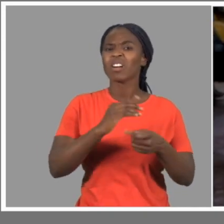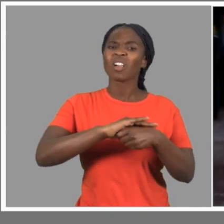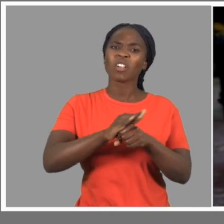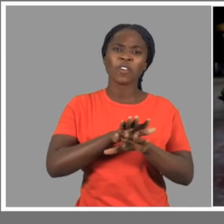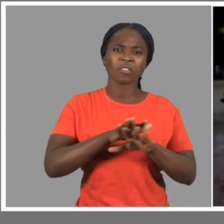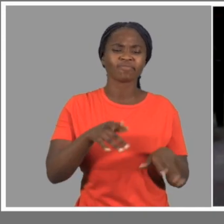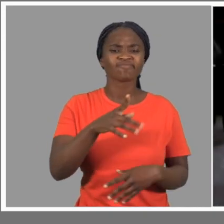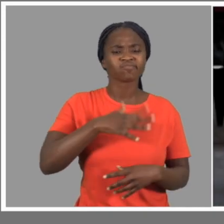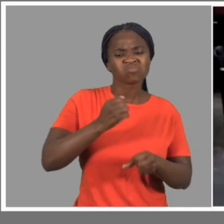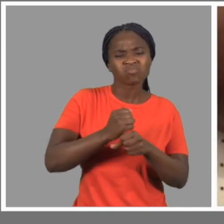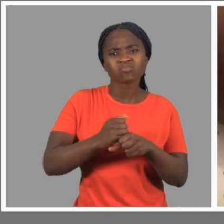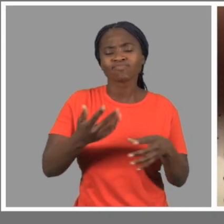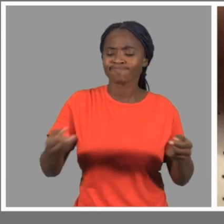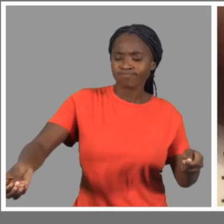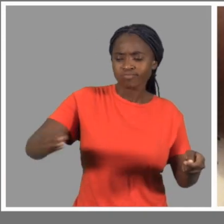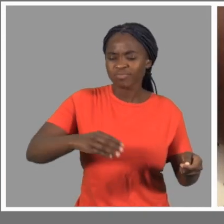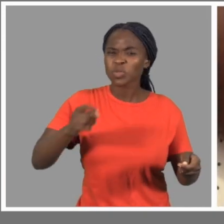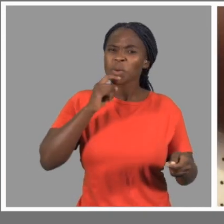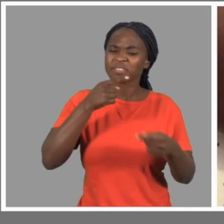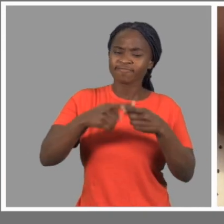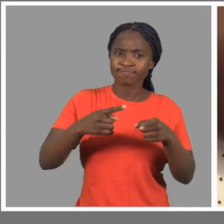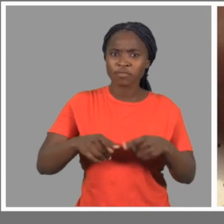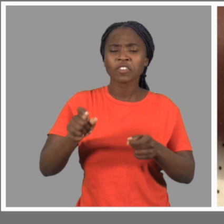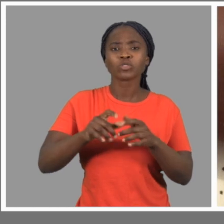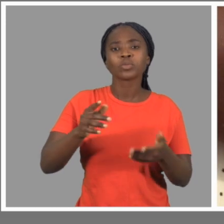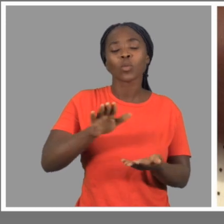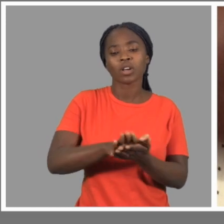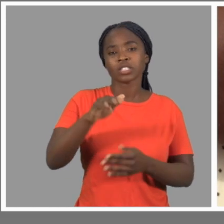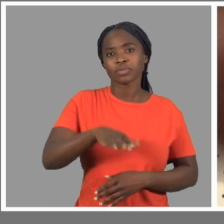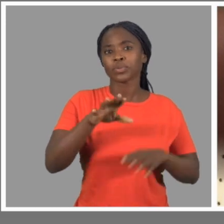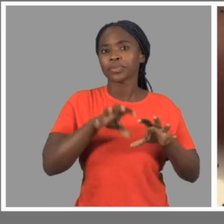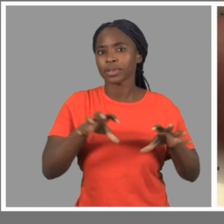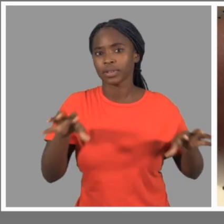alternativa faz cestos e revende-os no mercado do Zimpeto.